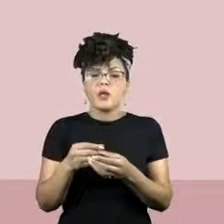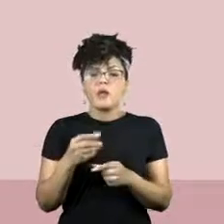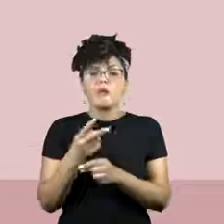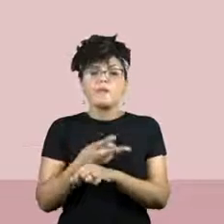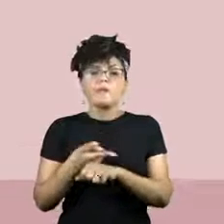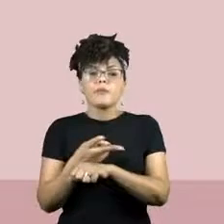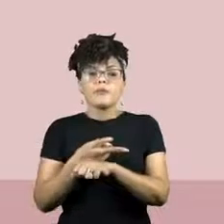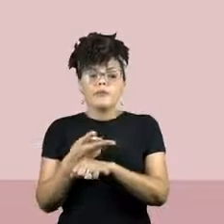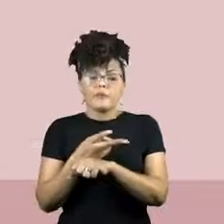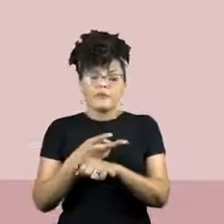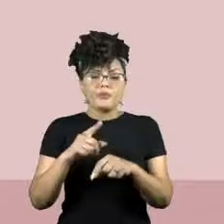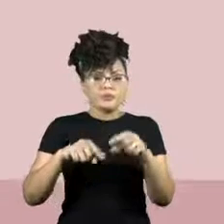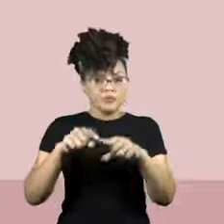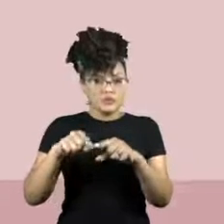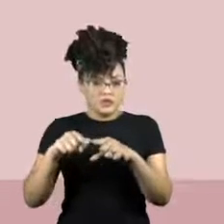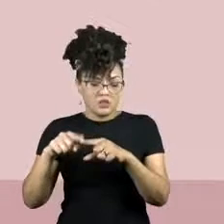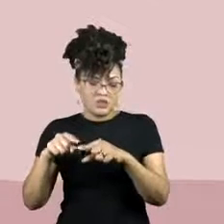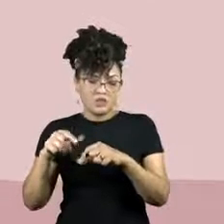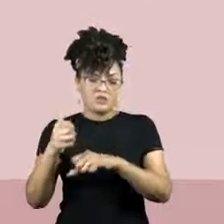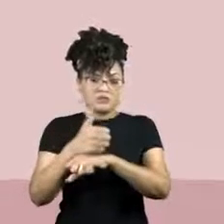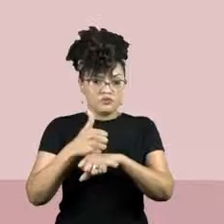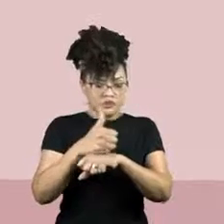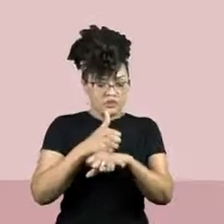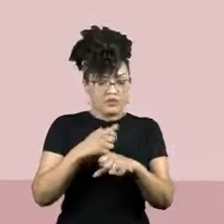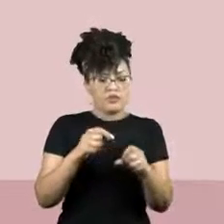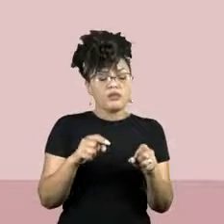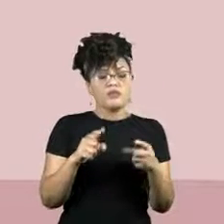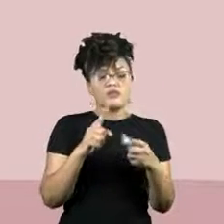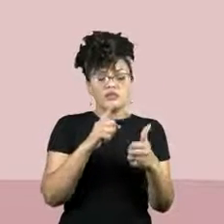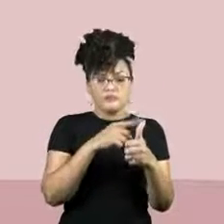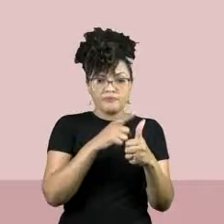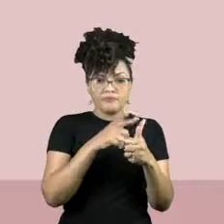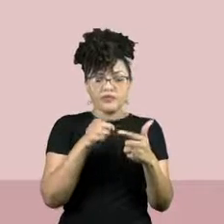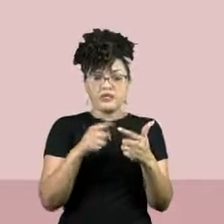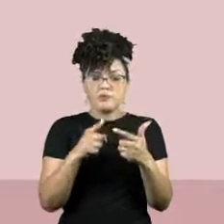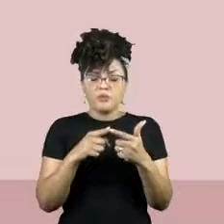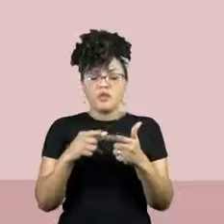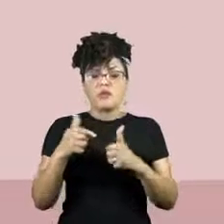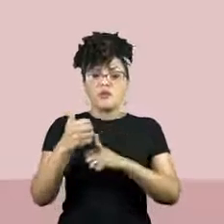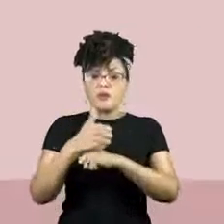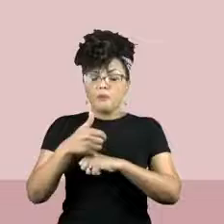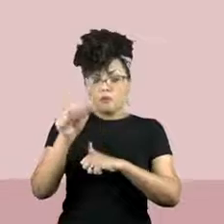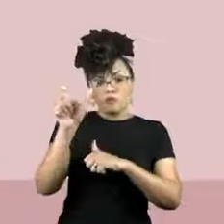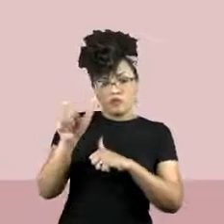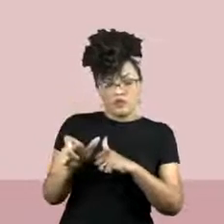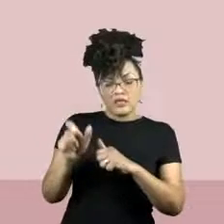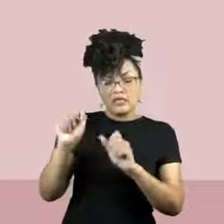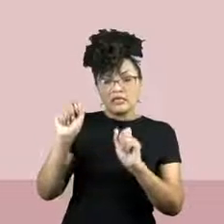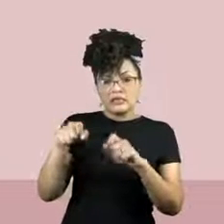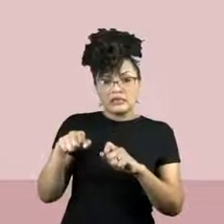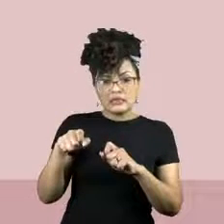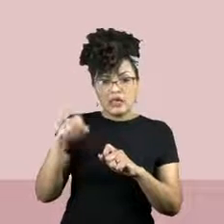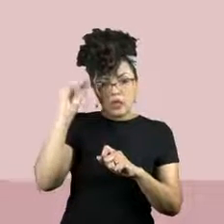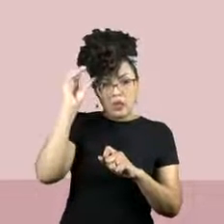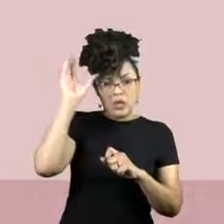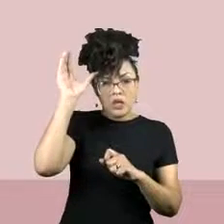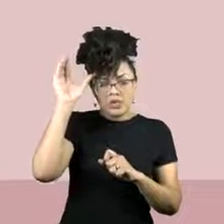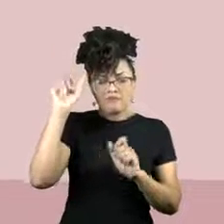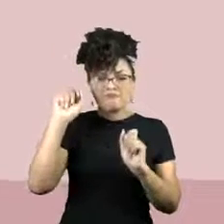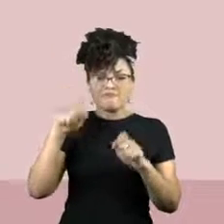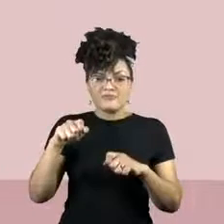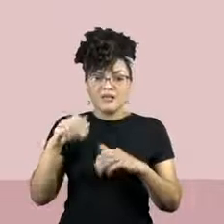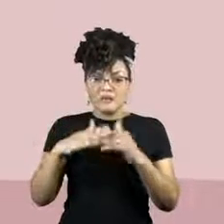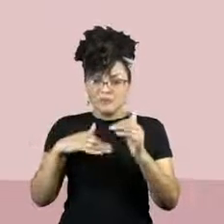essas ferramentas profissionais, segundo, por profissionais que são capacitados a utilizar esse tipo de ferramenta, e terceiro, em